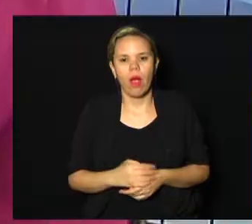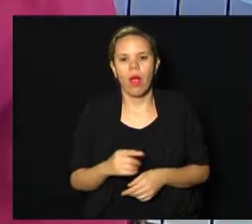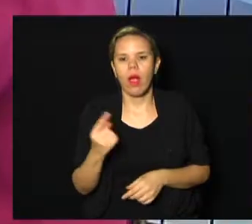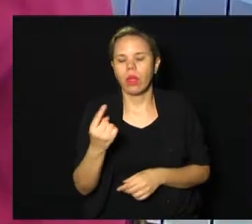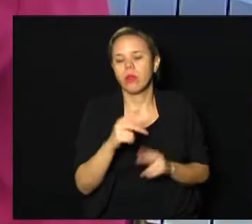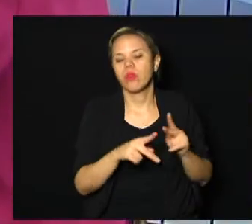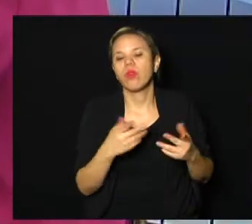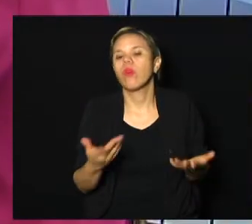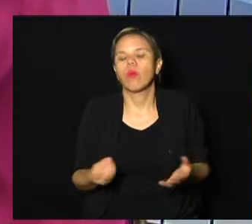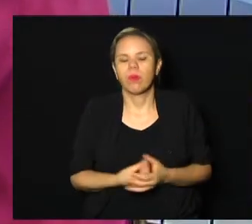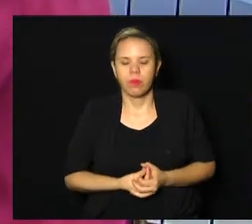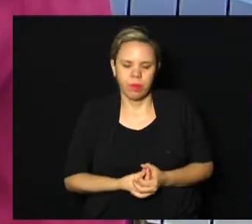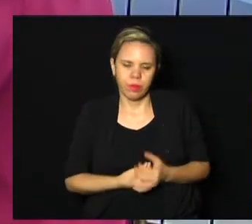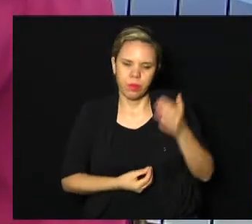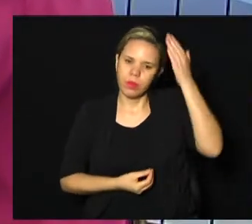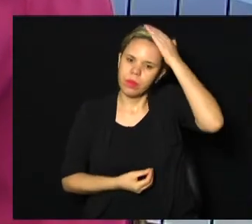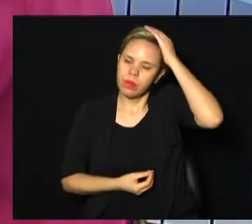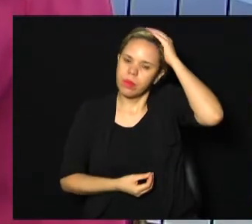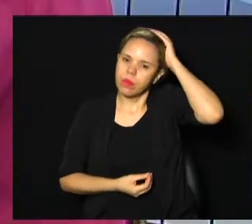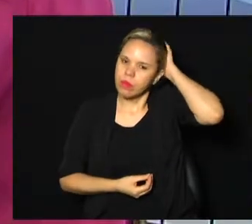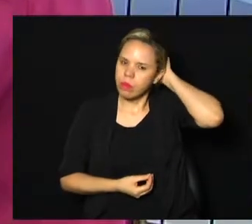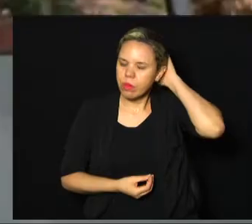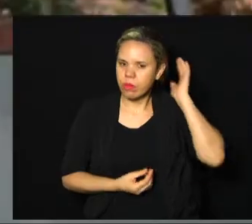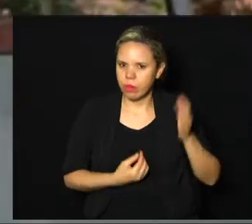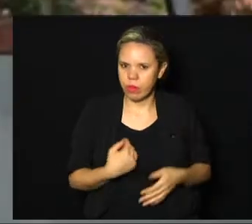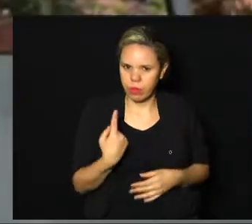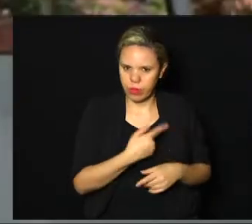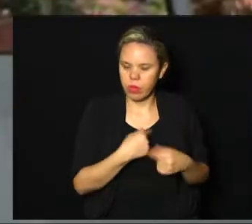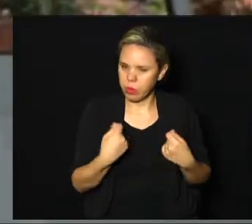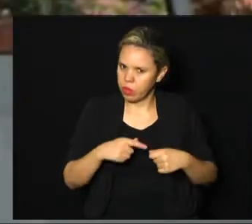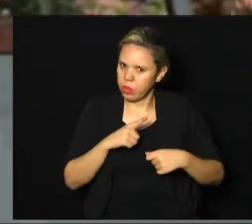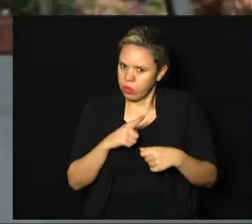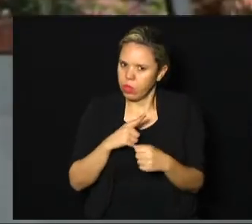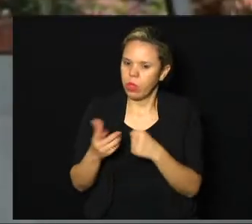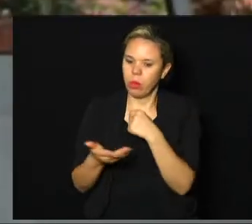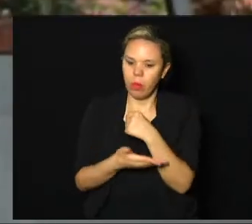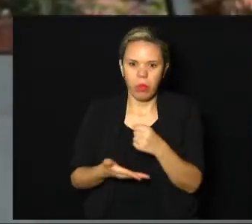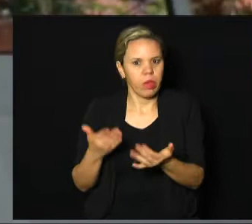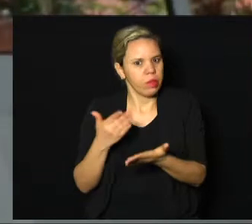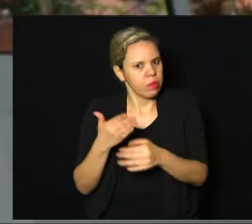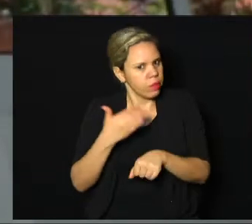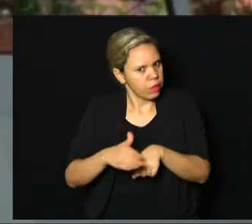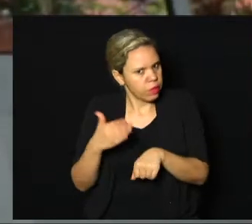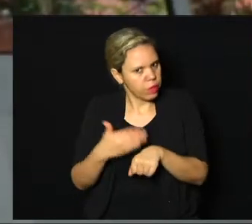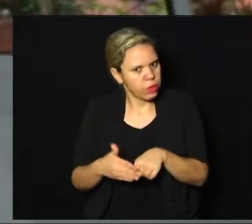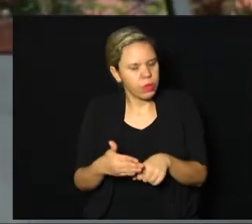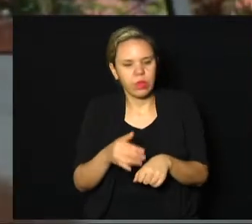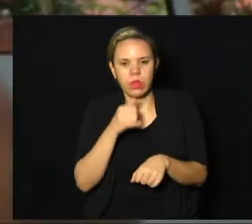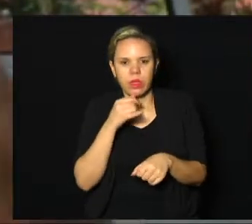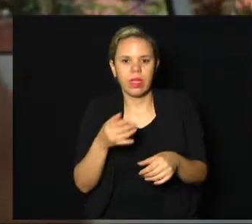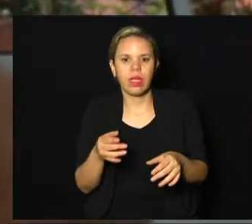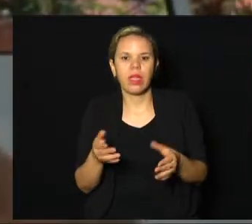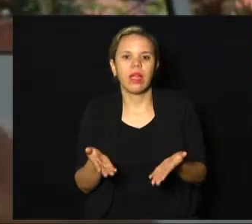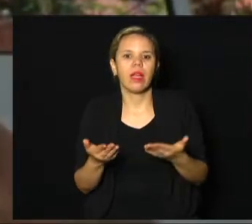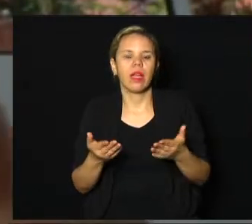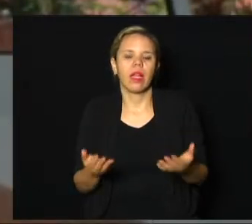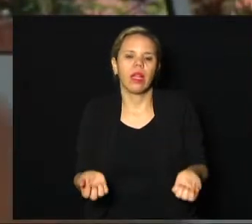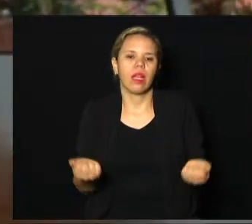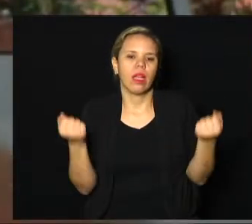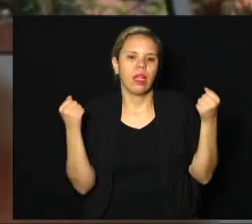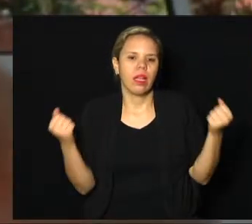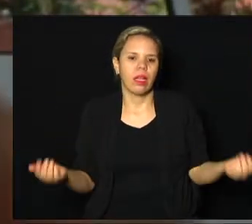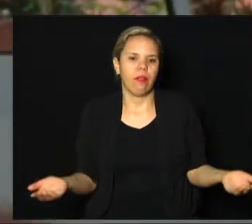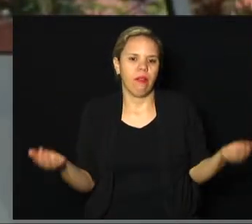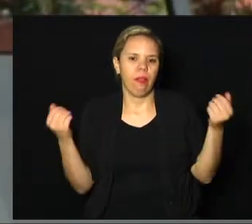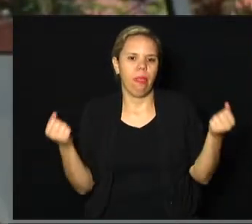caso? É assim, olha, a gente precisa ter uma base de treino aeróbico. Treino aeróbico é todo treino que aumenta a